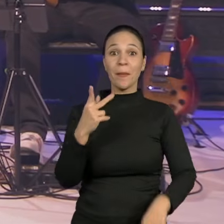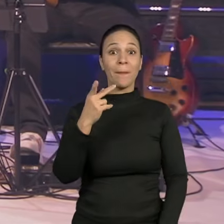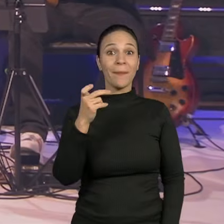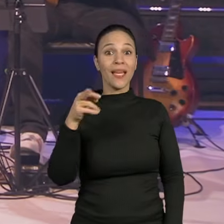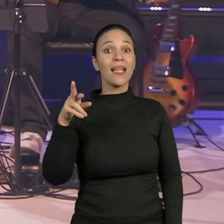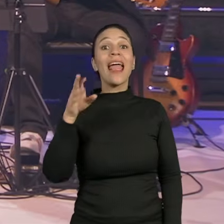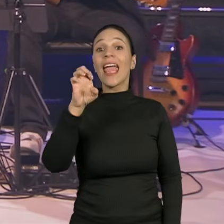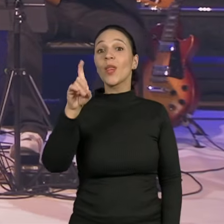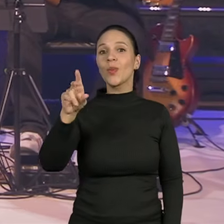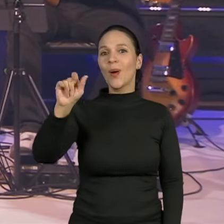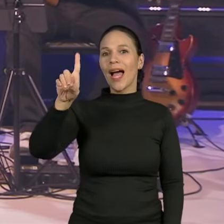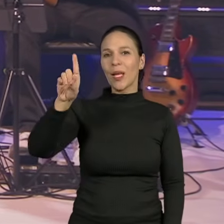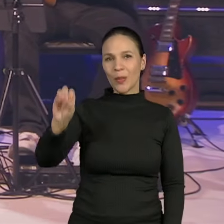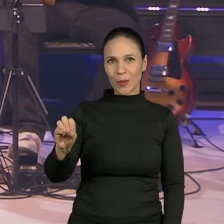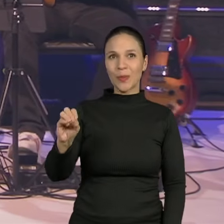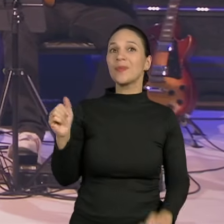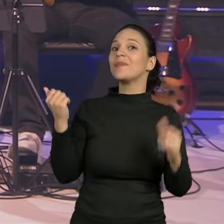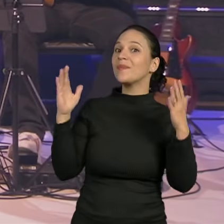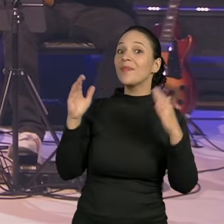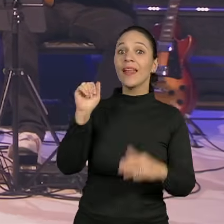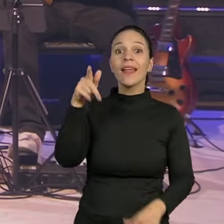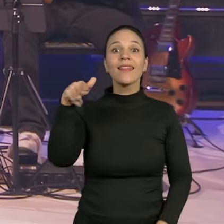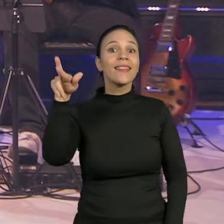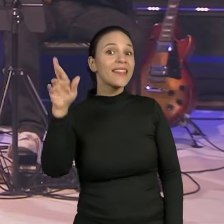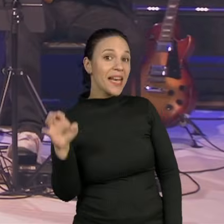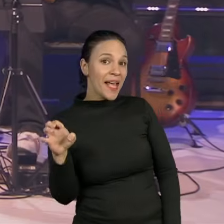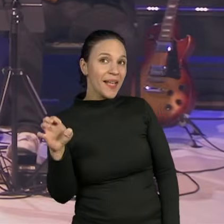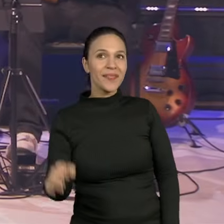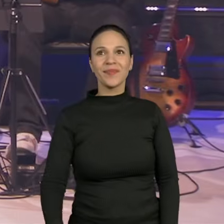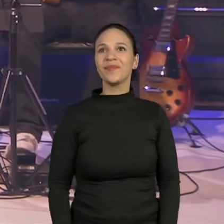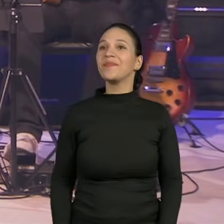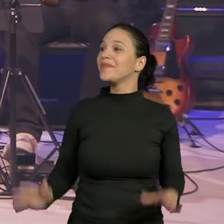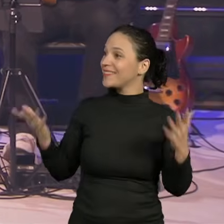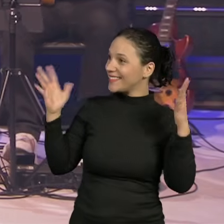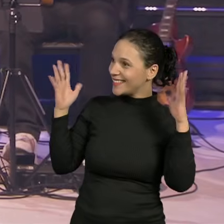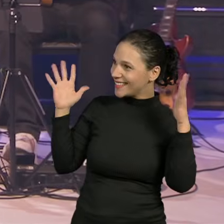Eduardo Simões, André Poiá,